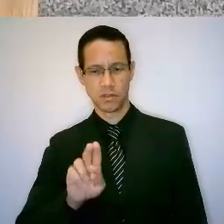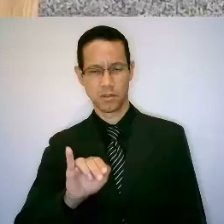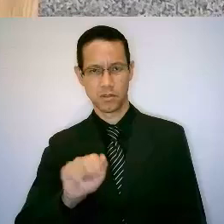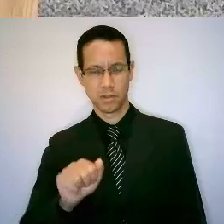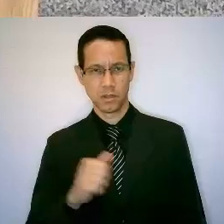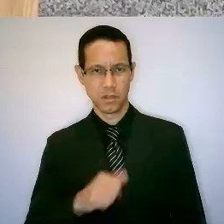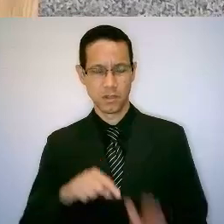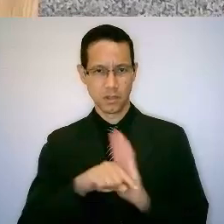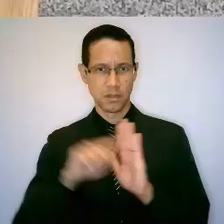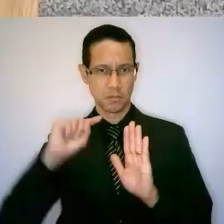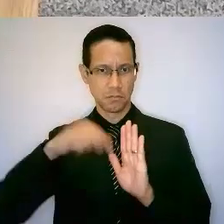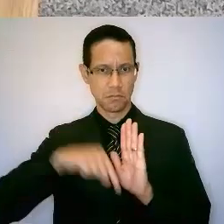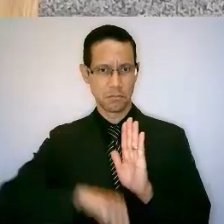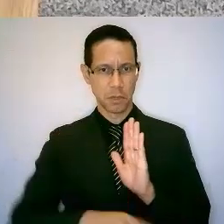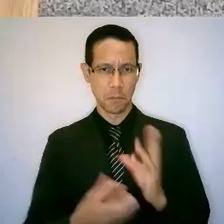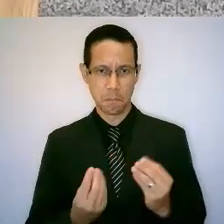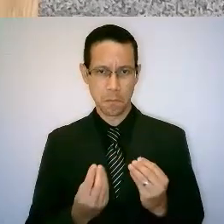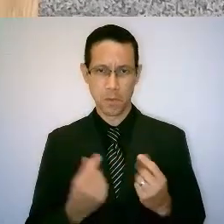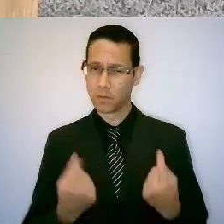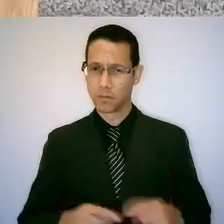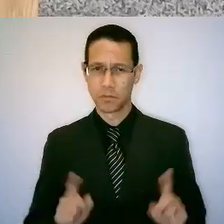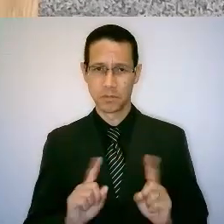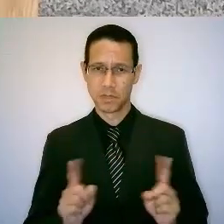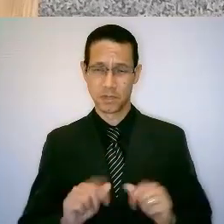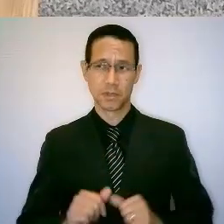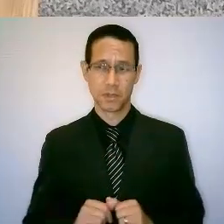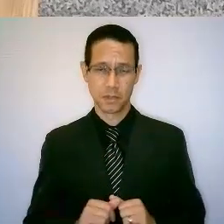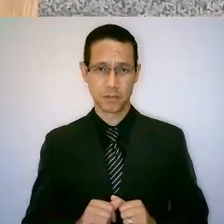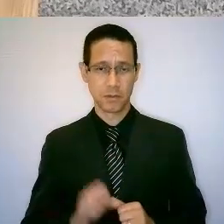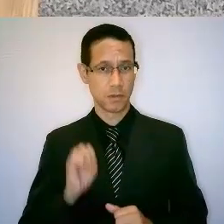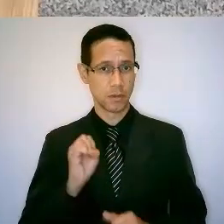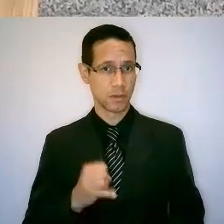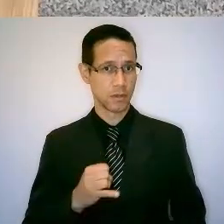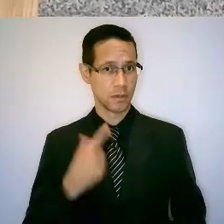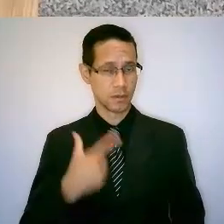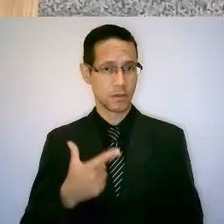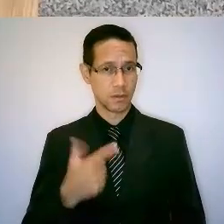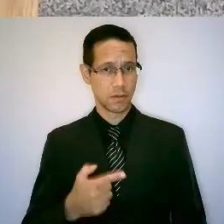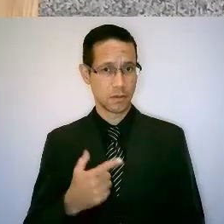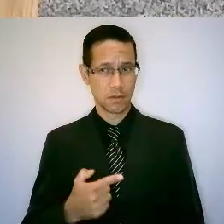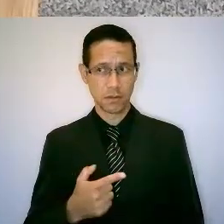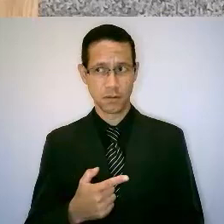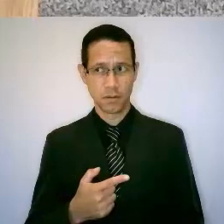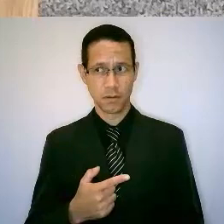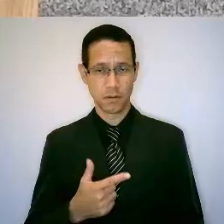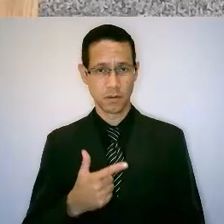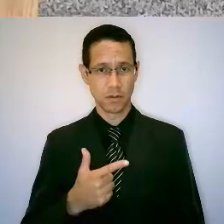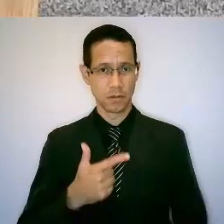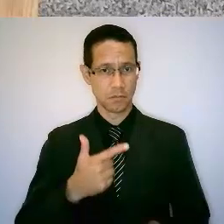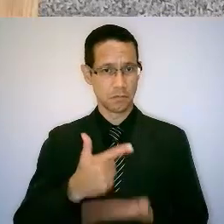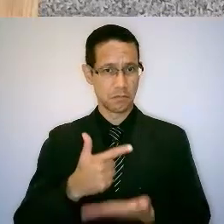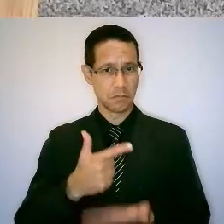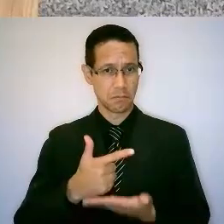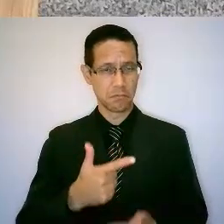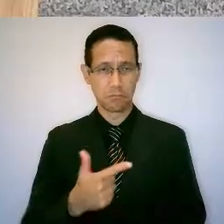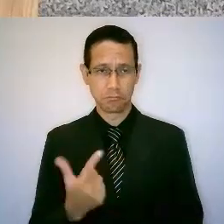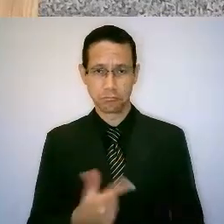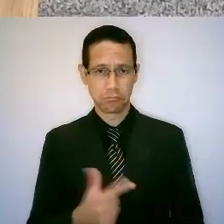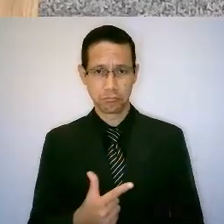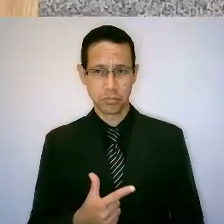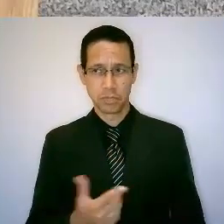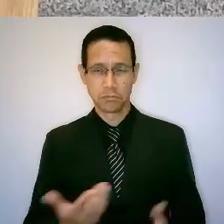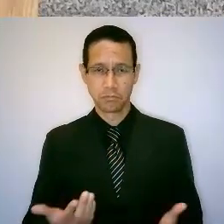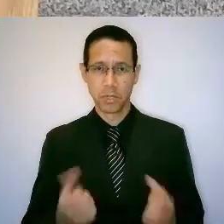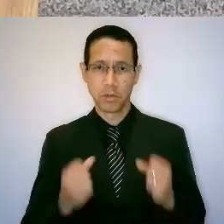ou seja se efetivamente foi feito acionamento do gatilho e ele não tinha munição nós estamos diante numa possibilidade